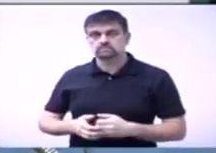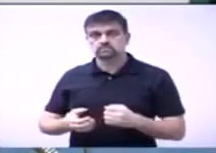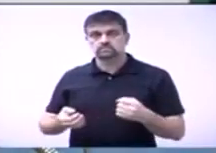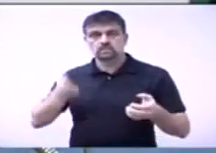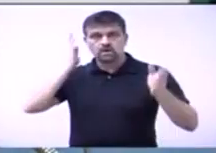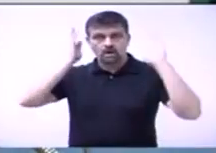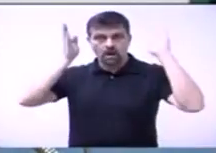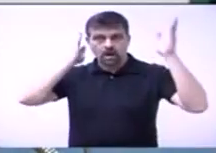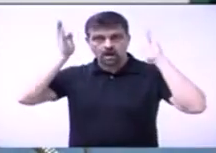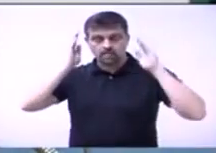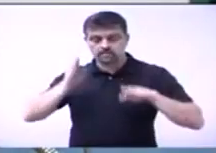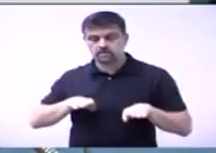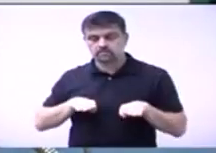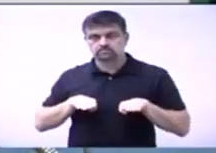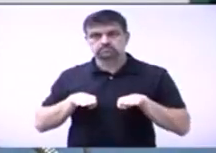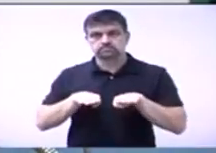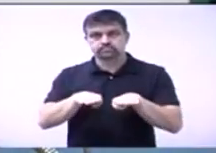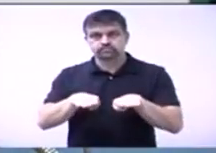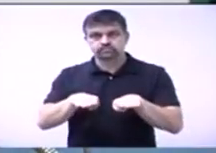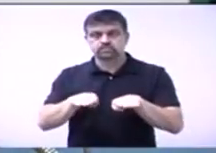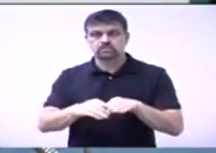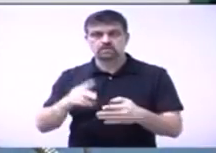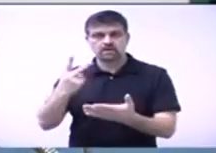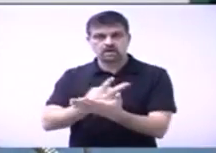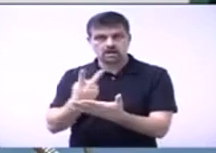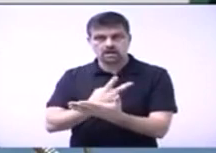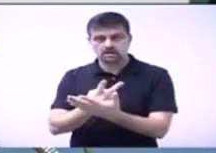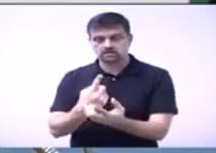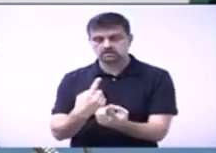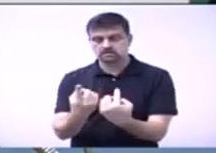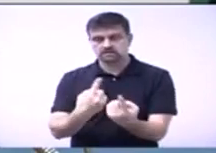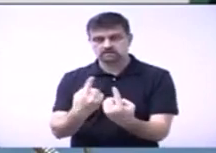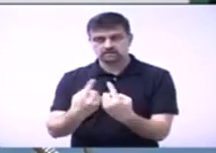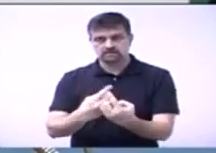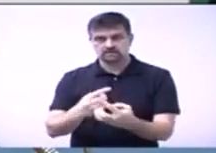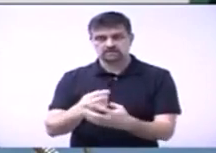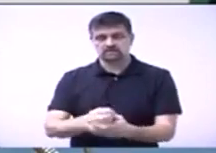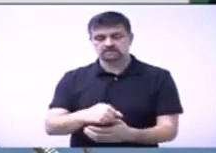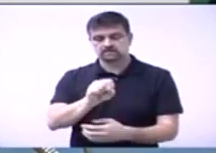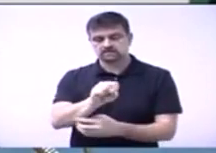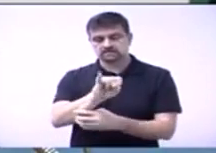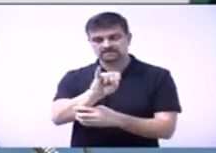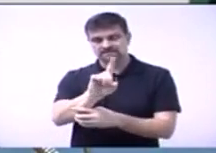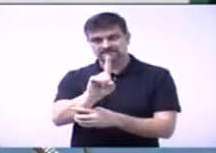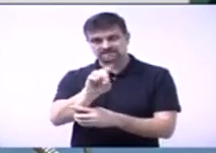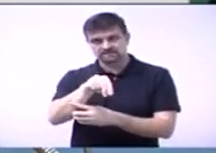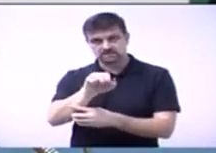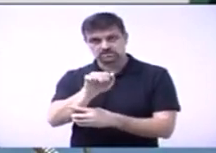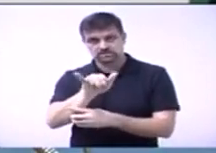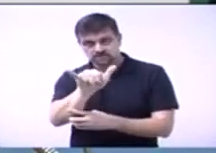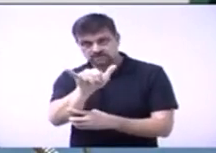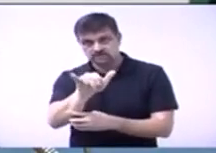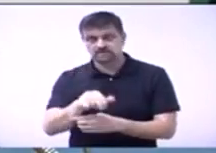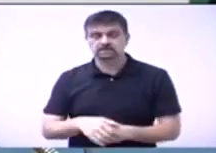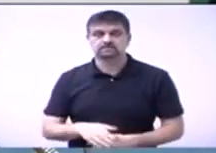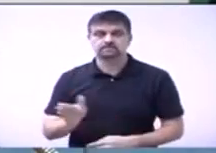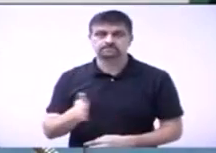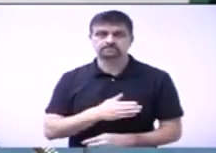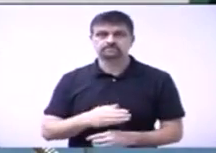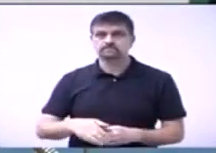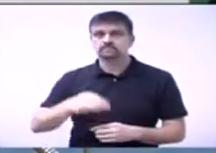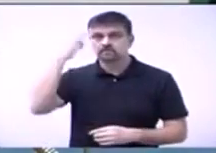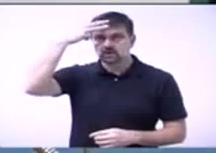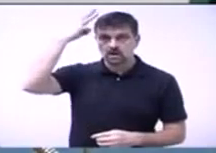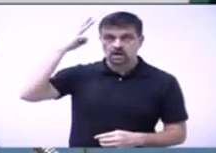estacionados irregularmente na Avenida Sidney Cardon de Oliveira. 189, da